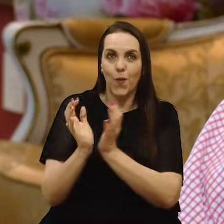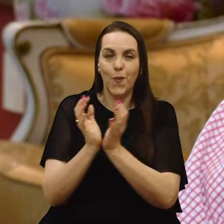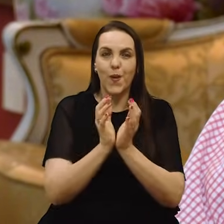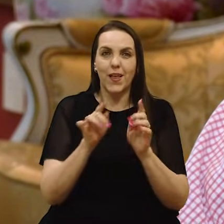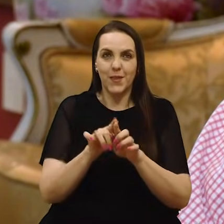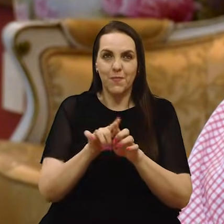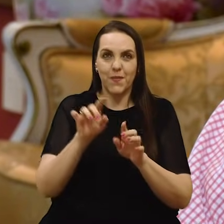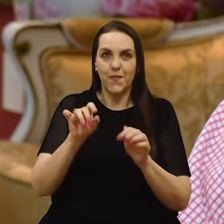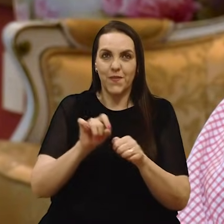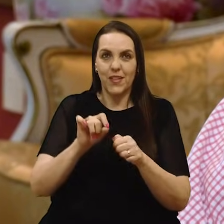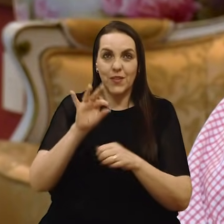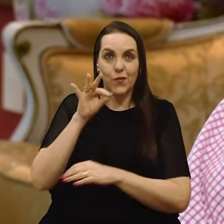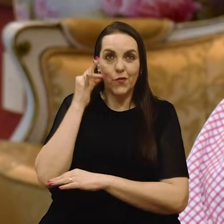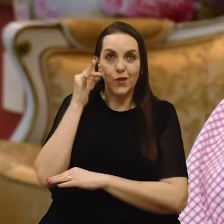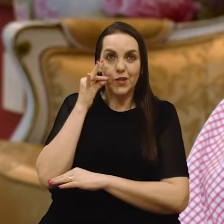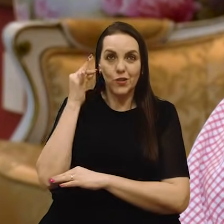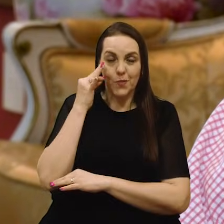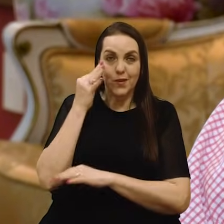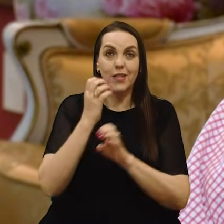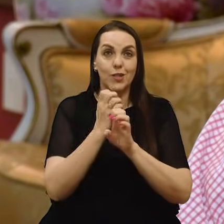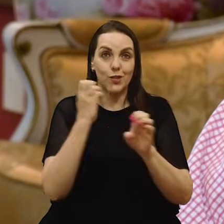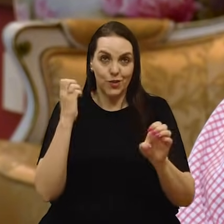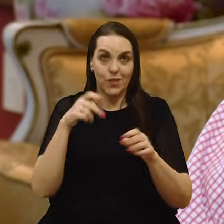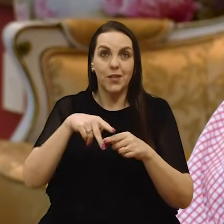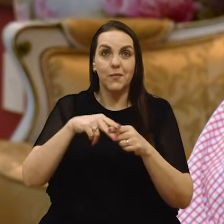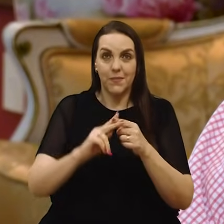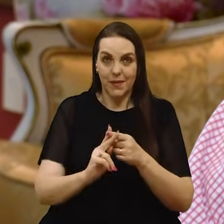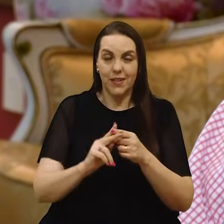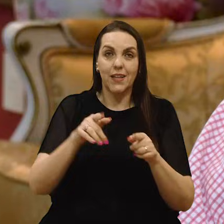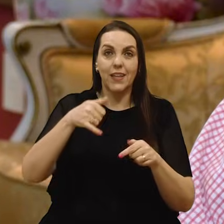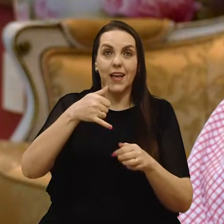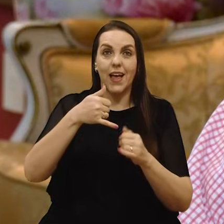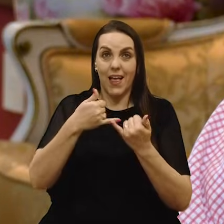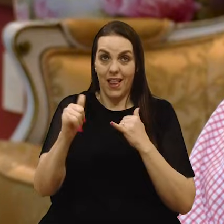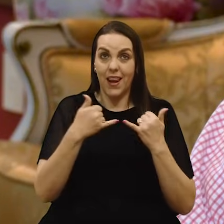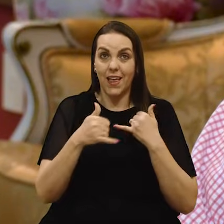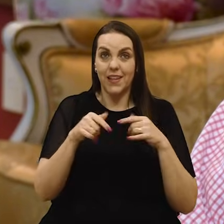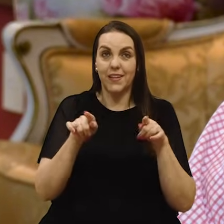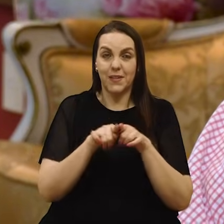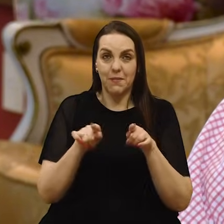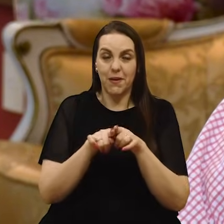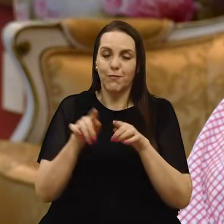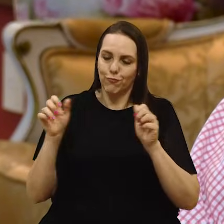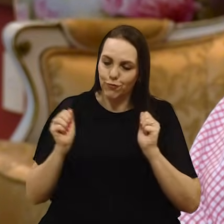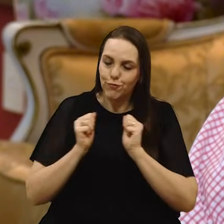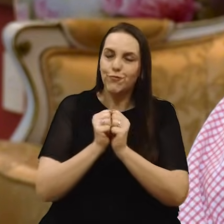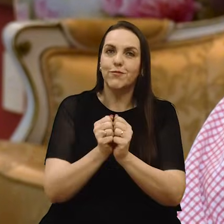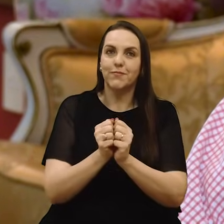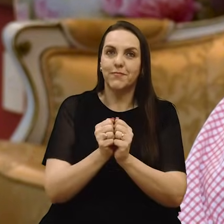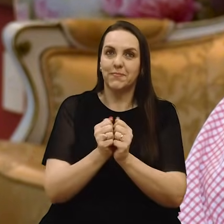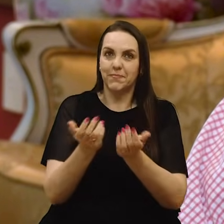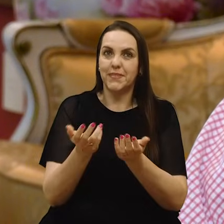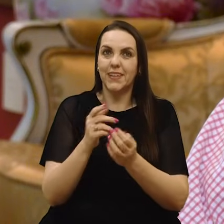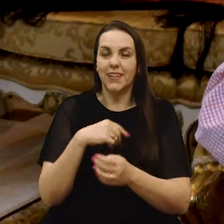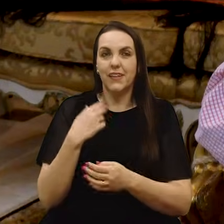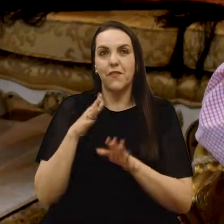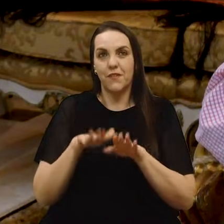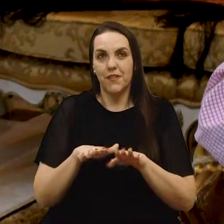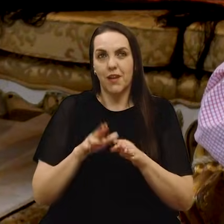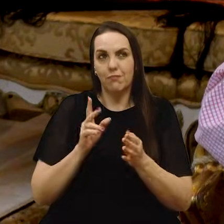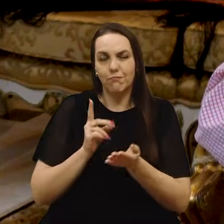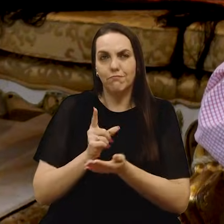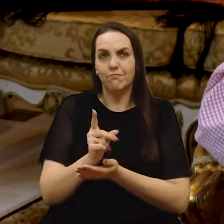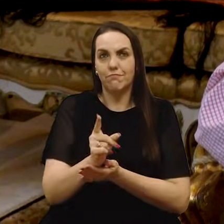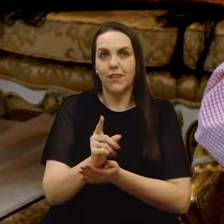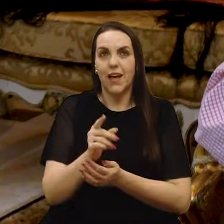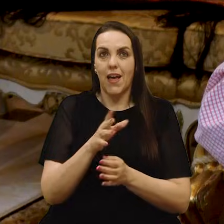colegas que tinham feito vestibular para engenharia mecânica e eletricista se juntaram a nós. Então,